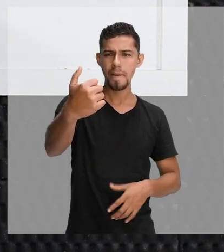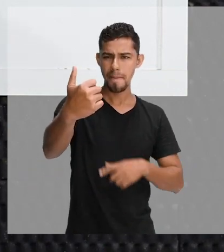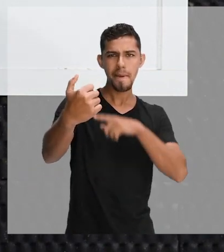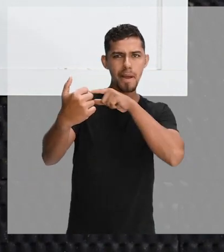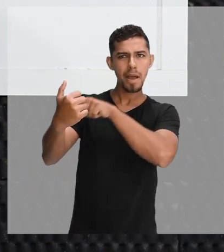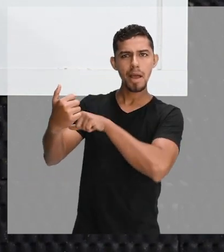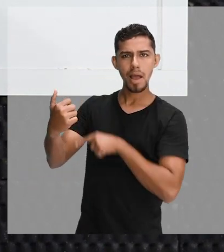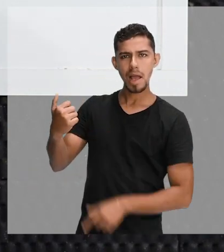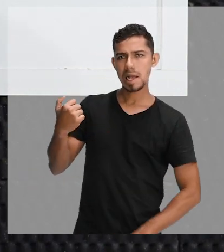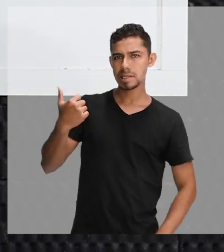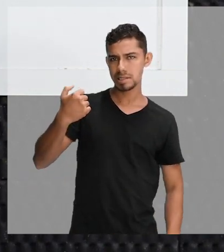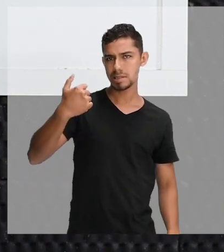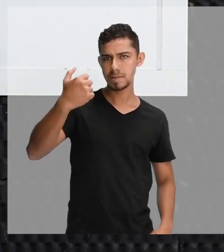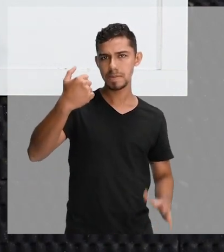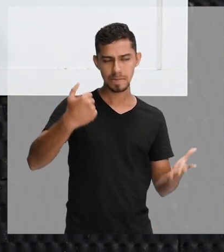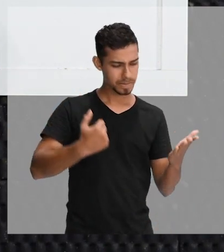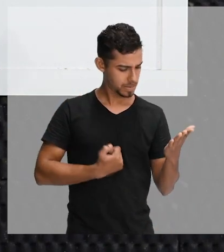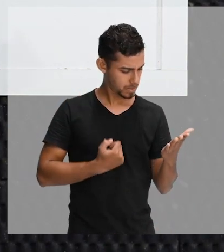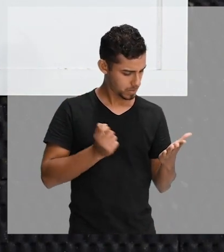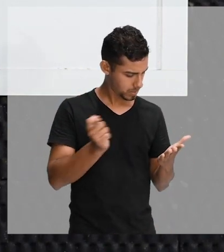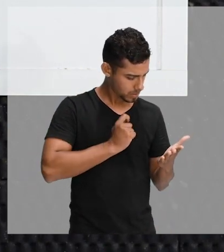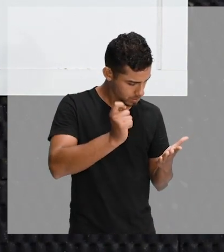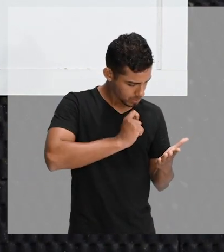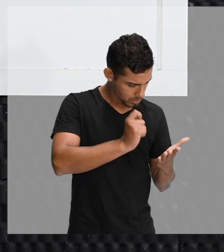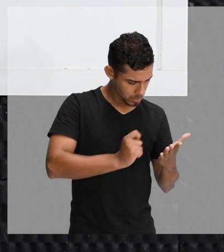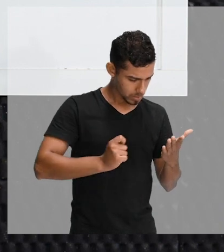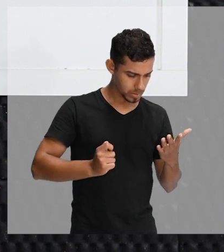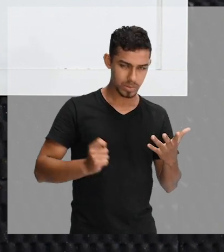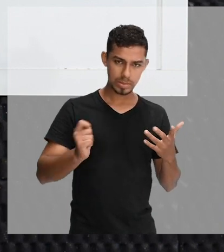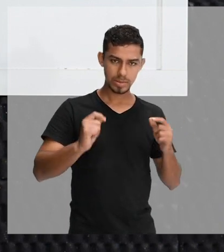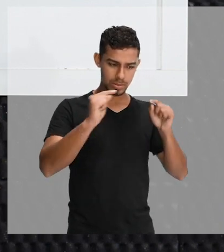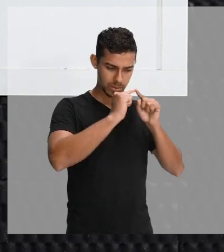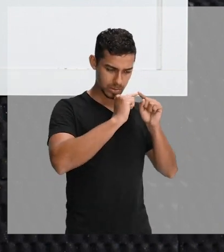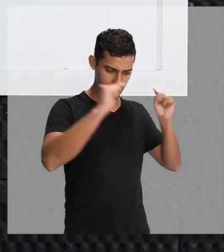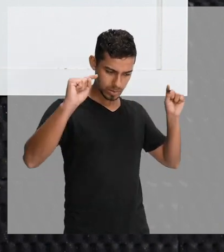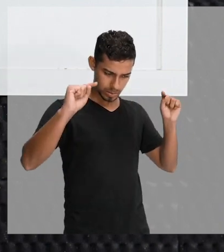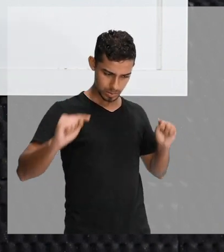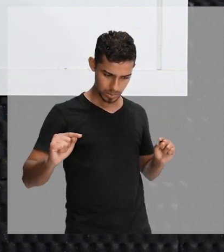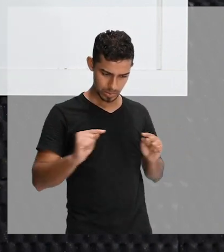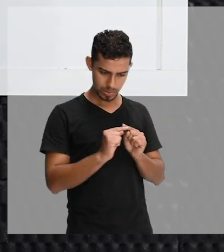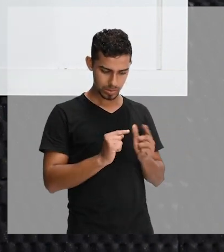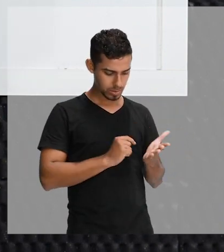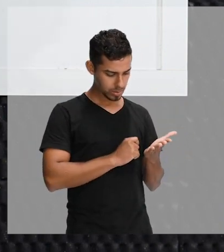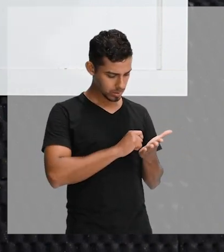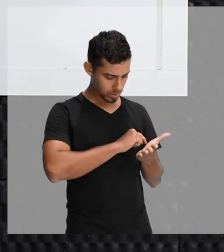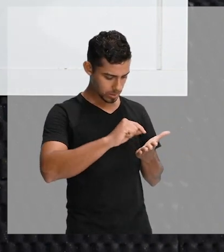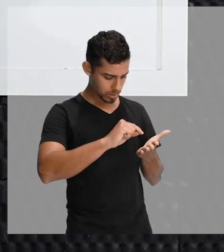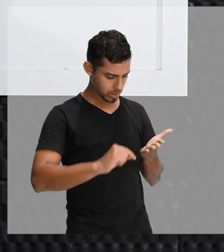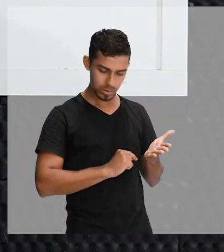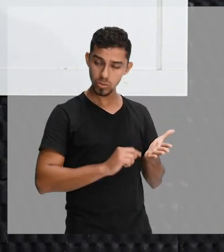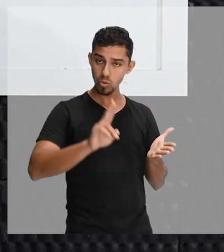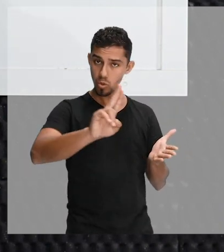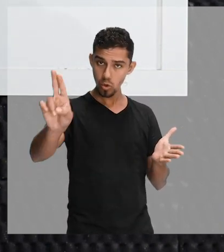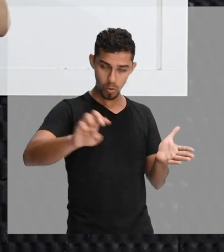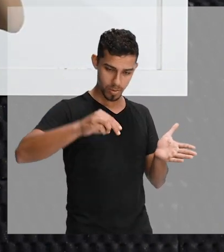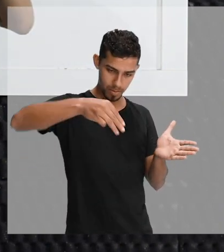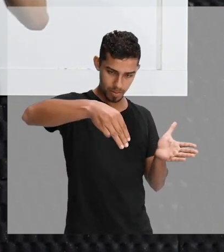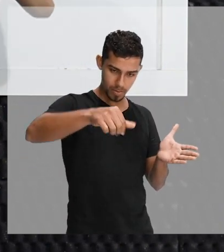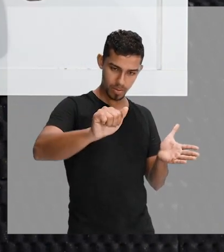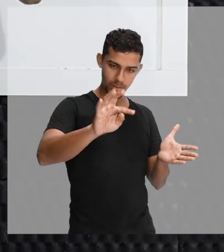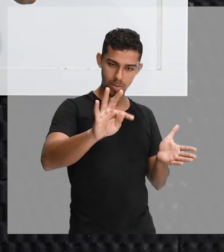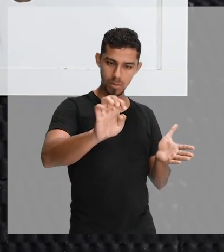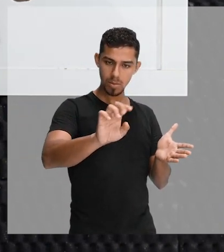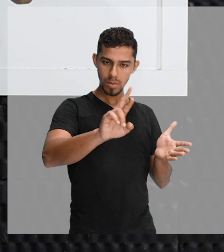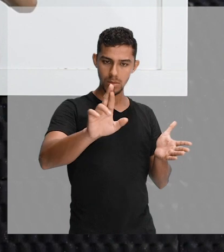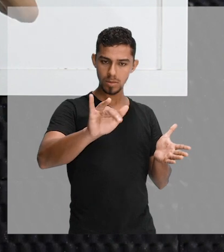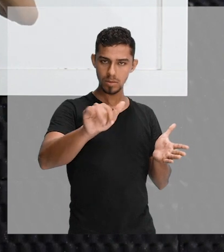sem dispersão. Pega a canetinha aí, faz o retângulozinho na matematização, por favor, ok? E esse Galileu, ele vai